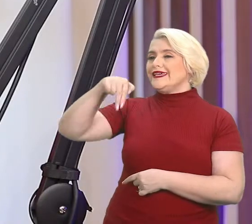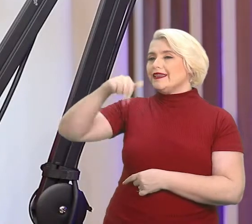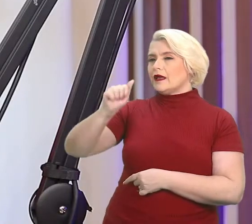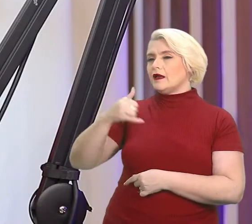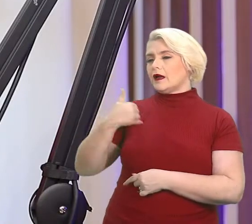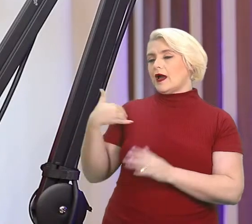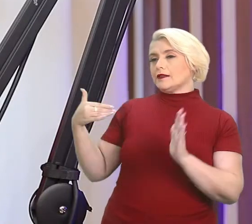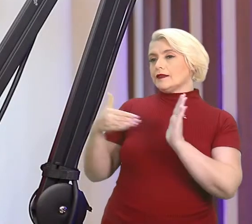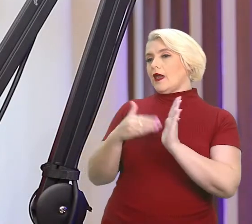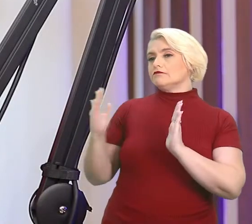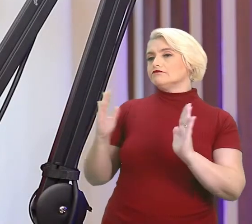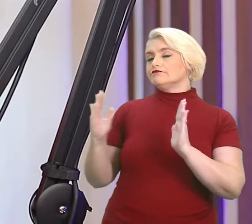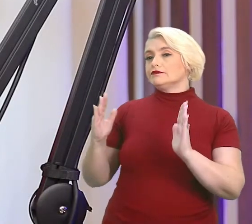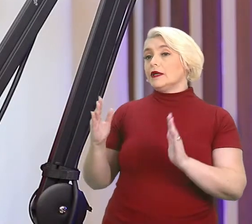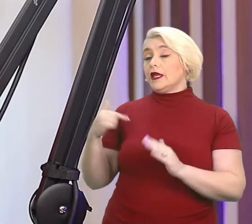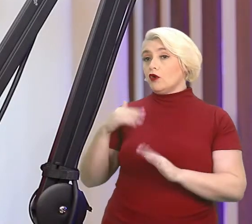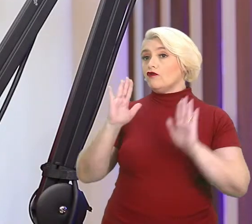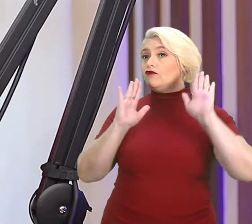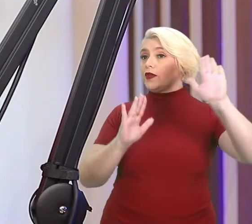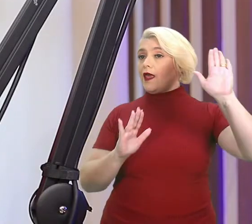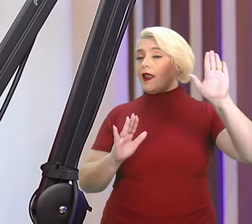lá até